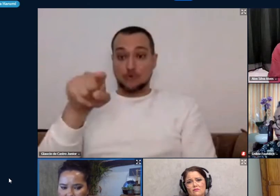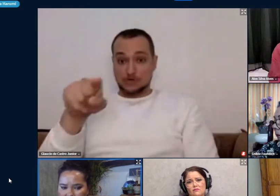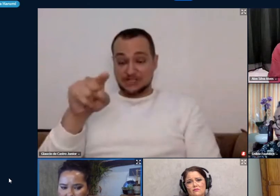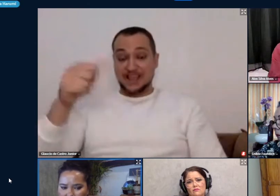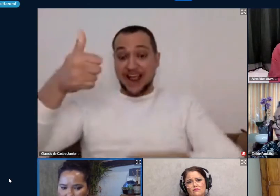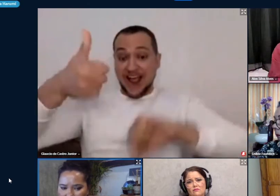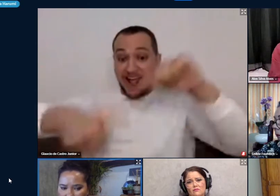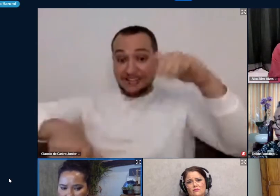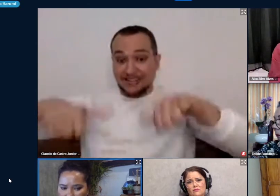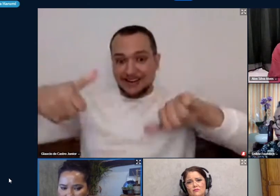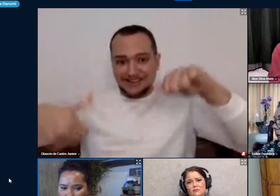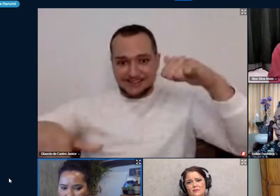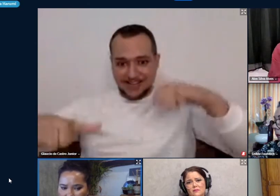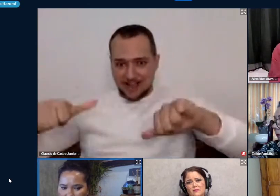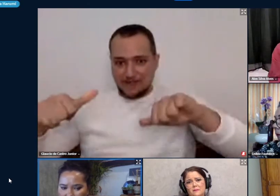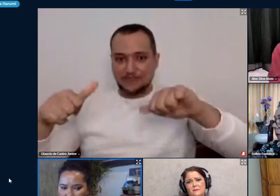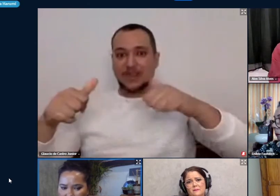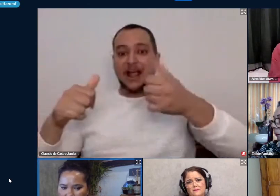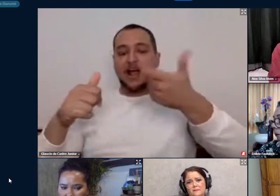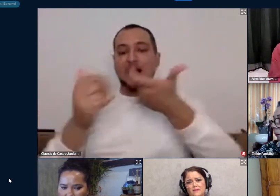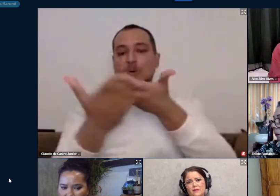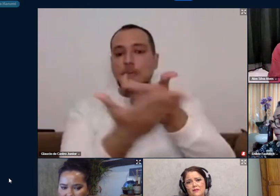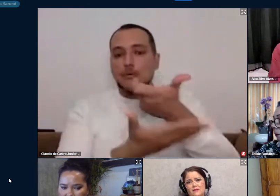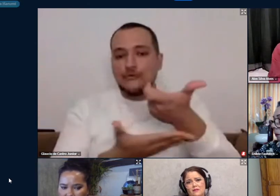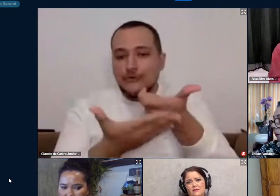Do cartão de memória também